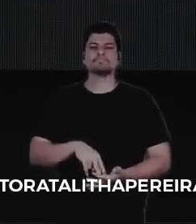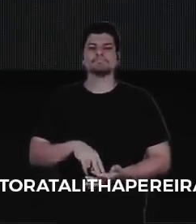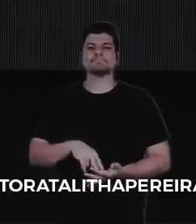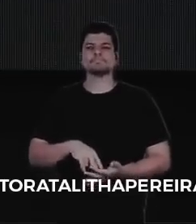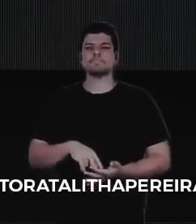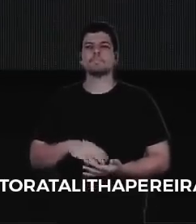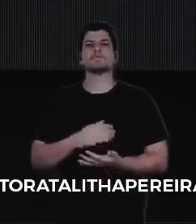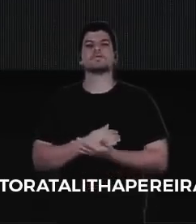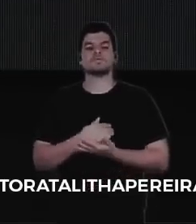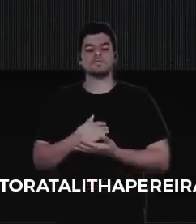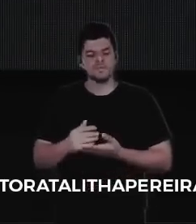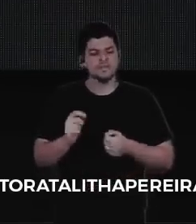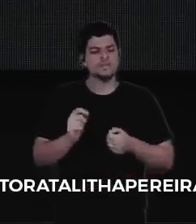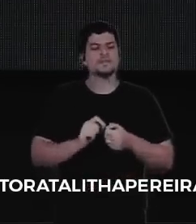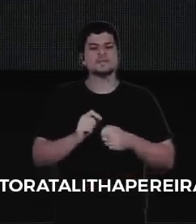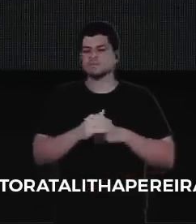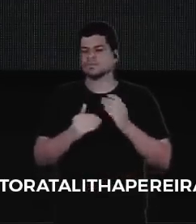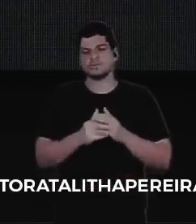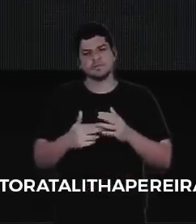fui fazer tudo que eu tinha que fazer.